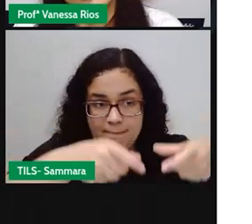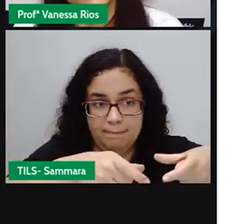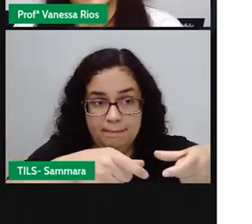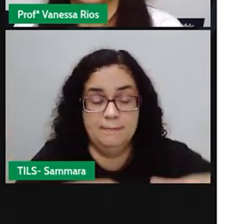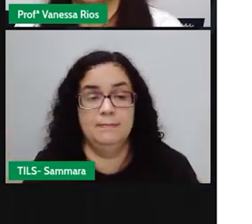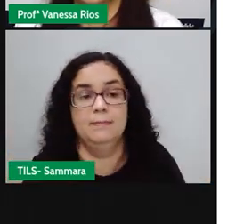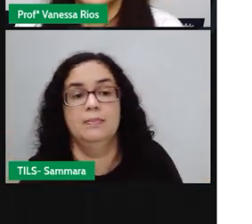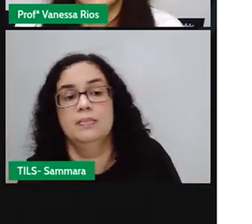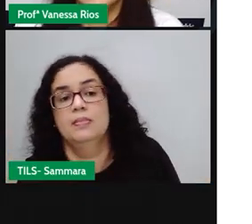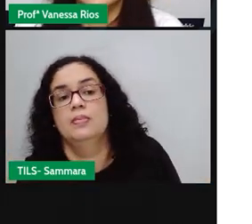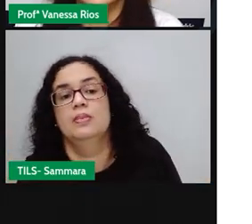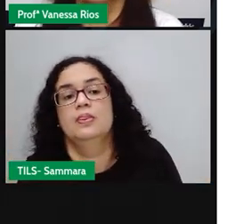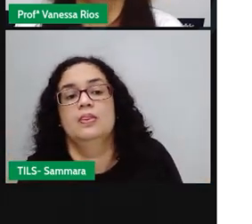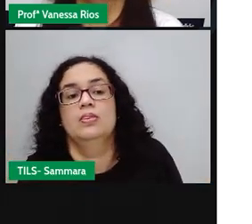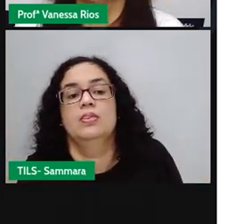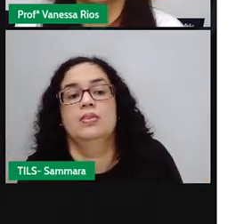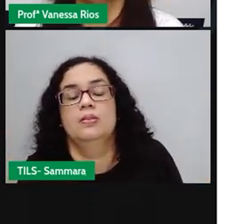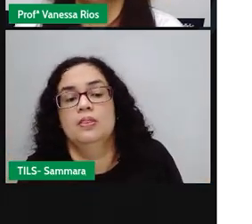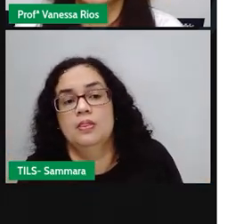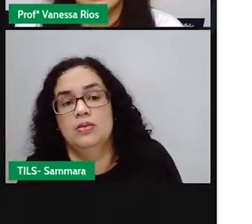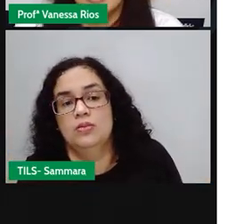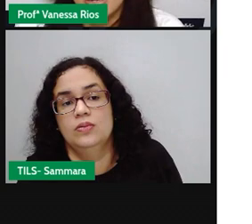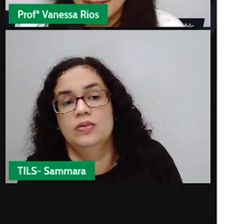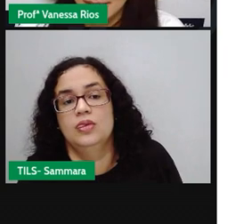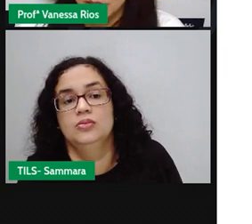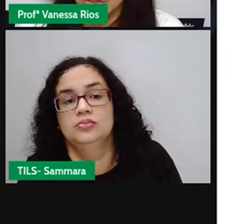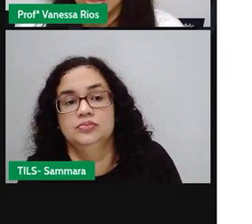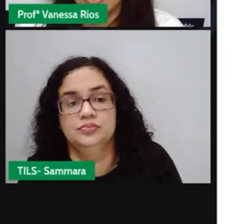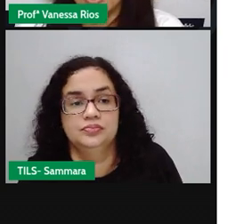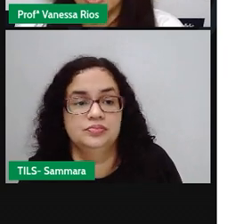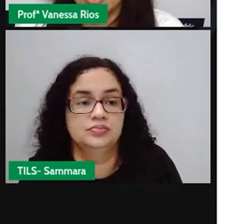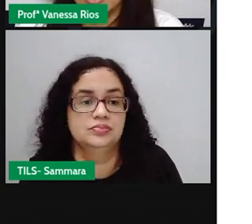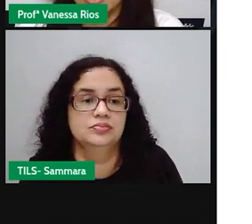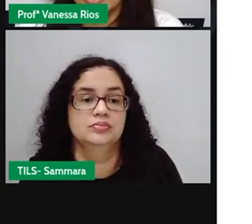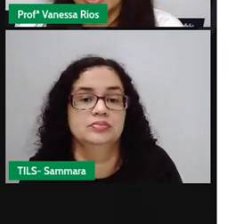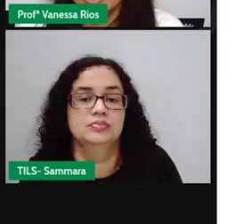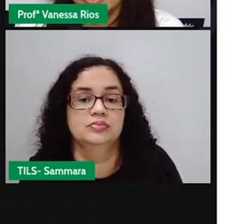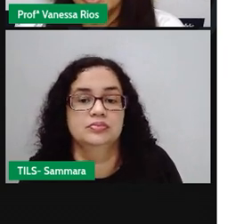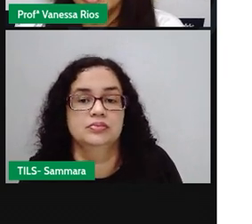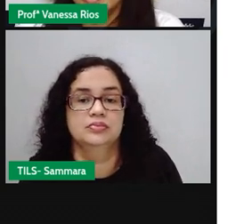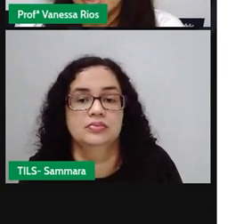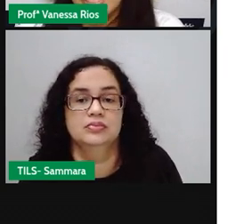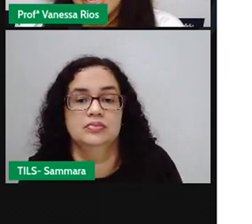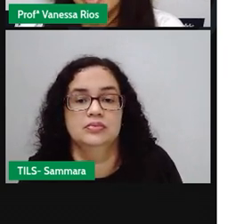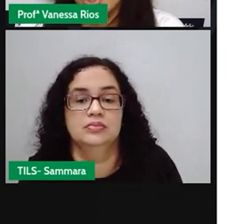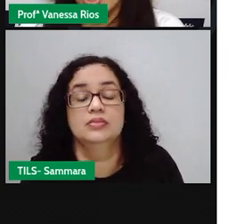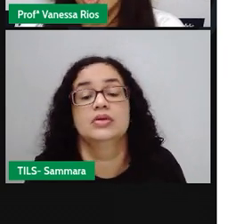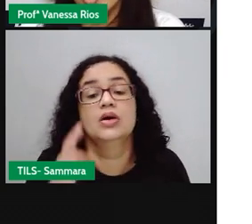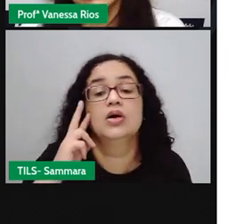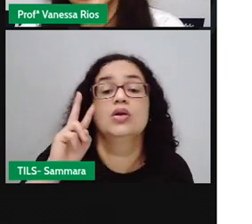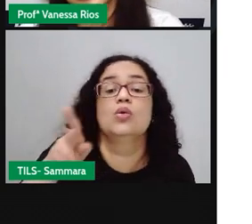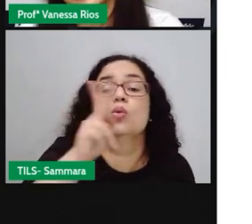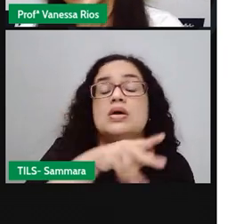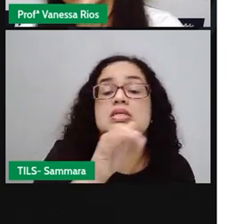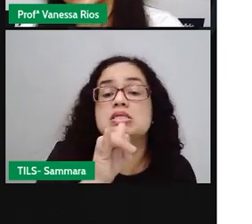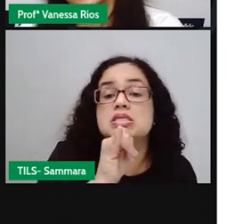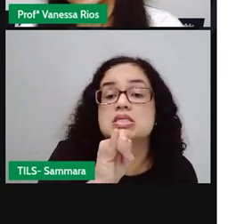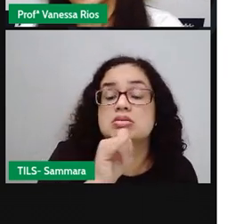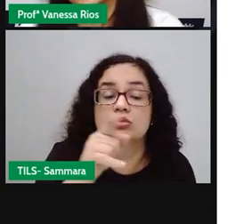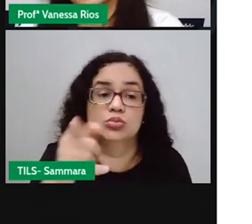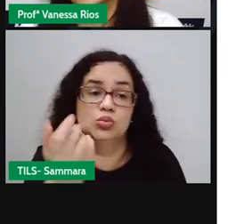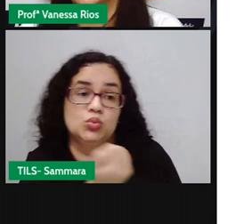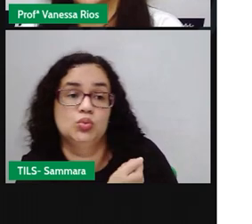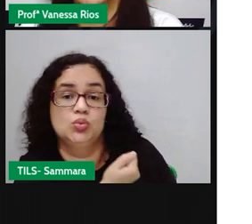número menor. Aí, neste caso aí a ordem é decrescente. E aí, a Pró colocou a ilustração